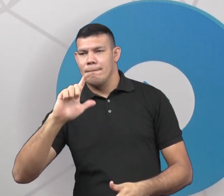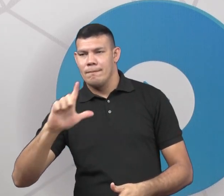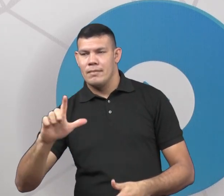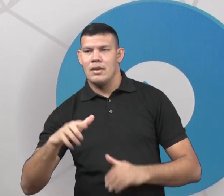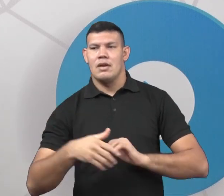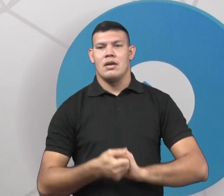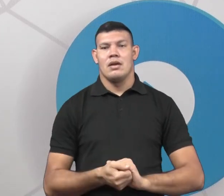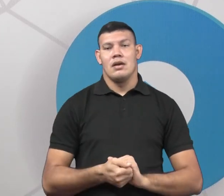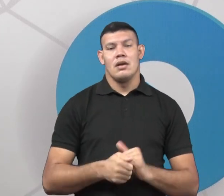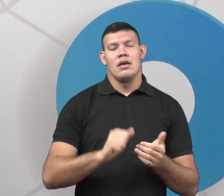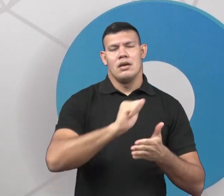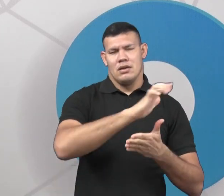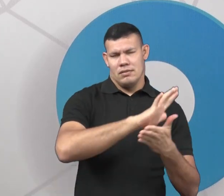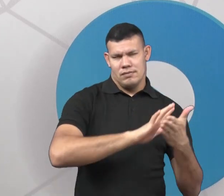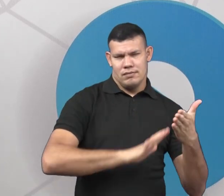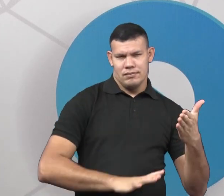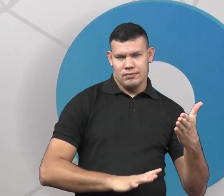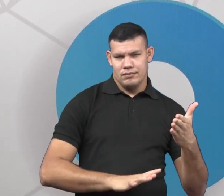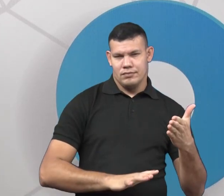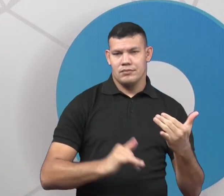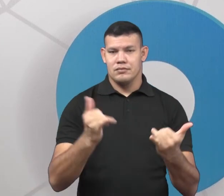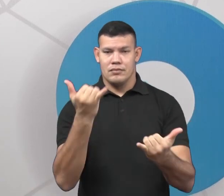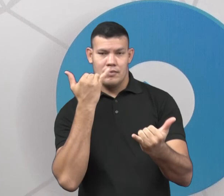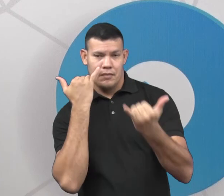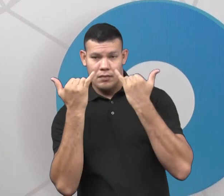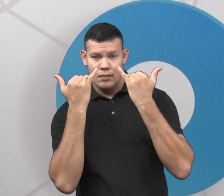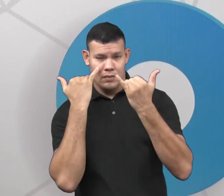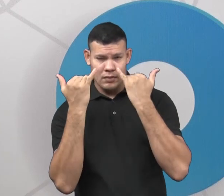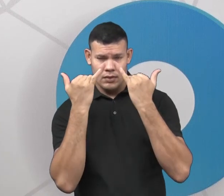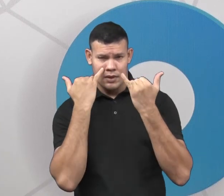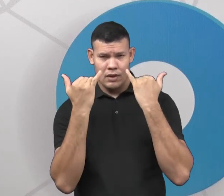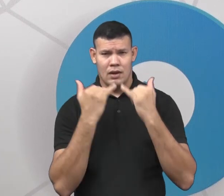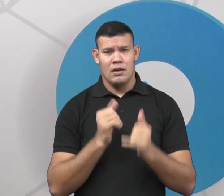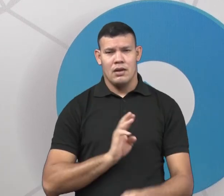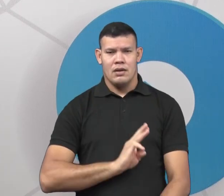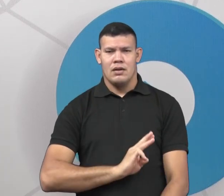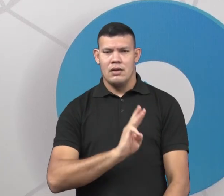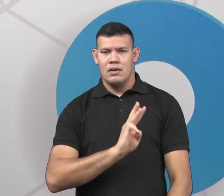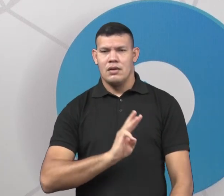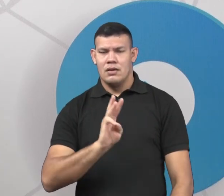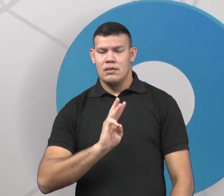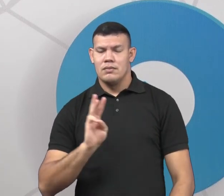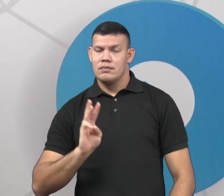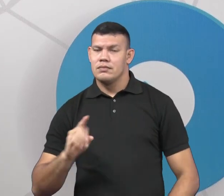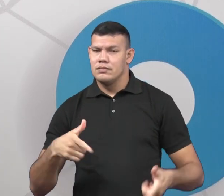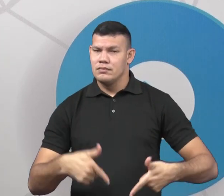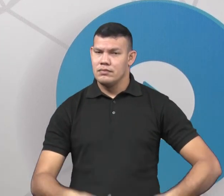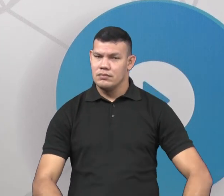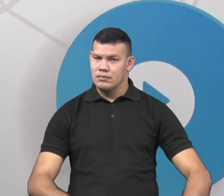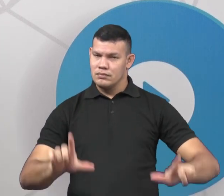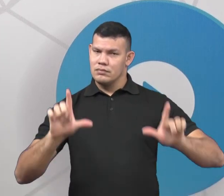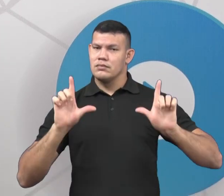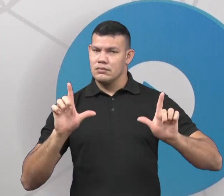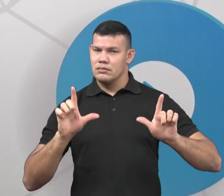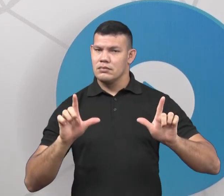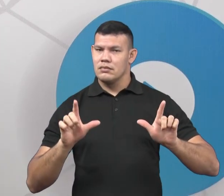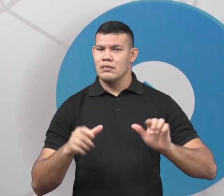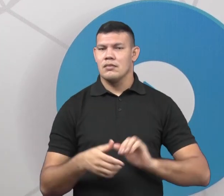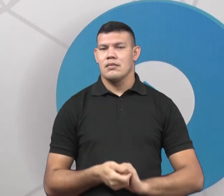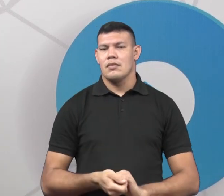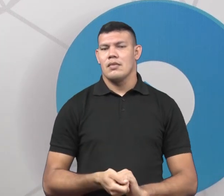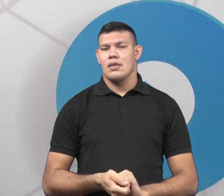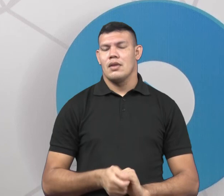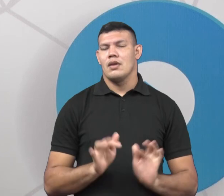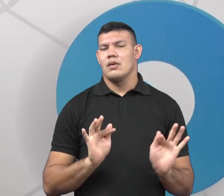argumentação e a contra-argumentação. Para fazer os exercícios e conseguir mais informações, acesse a